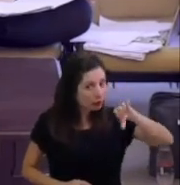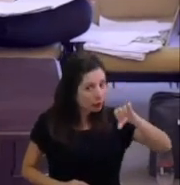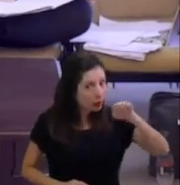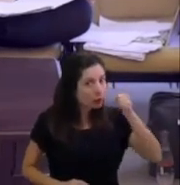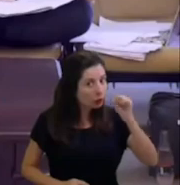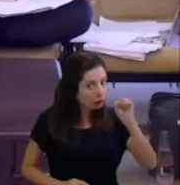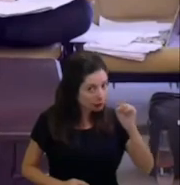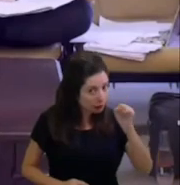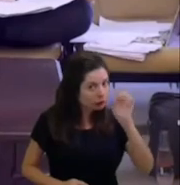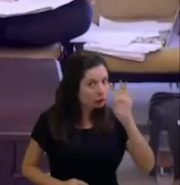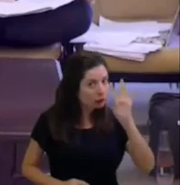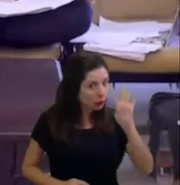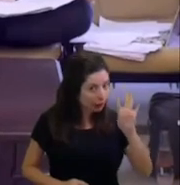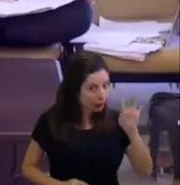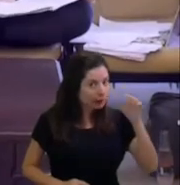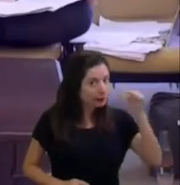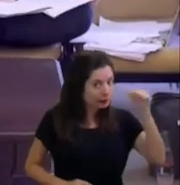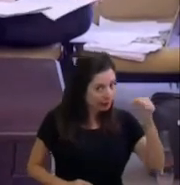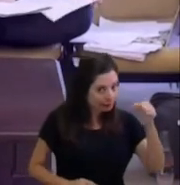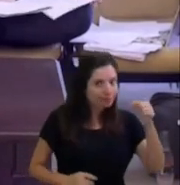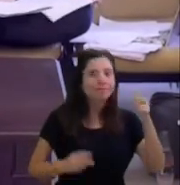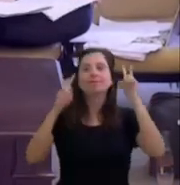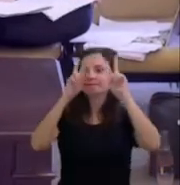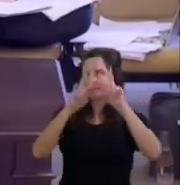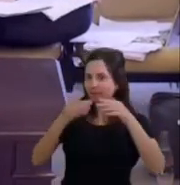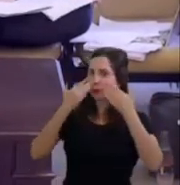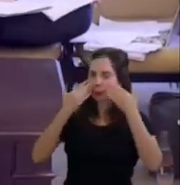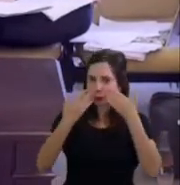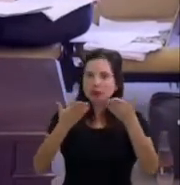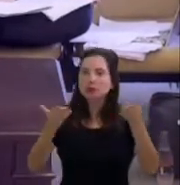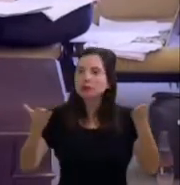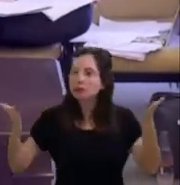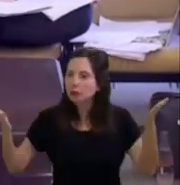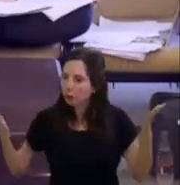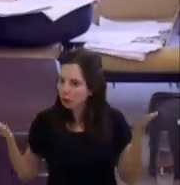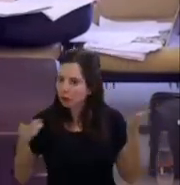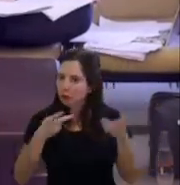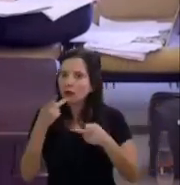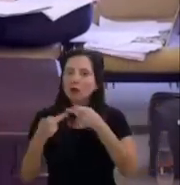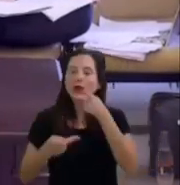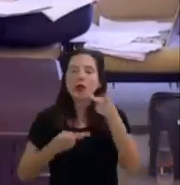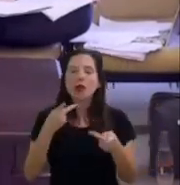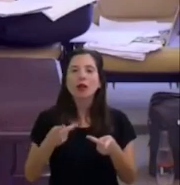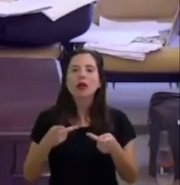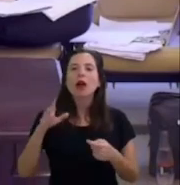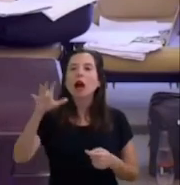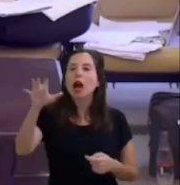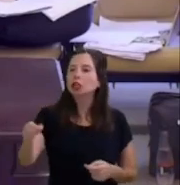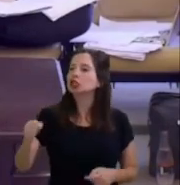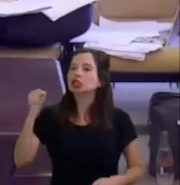549.847,23. Diante do exposto, requer-se a procedência da ação, com a consequência a cassação da chapa